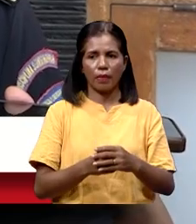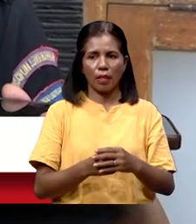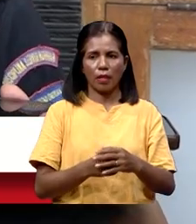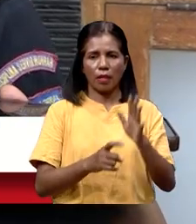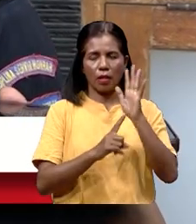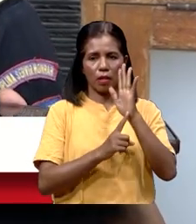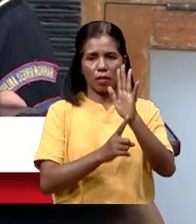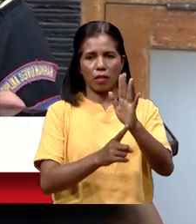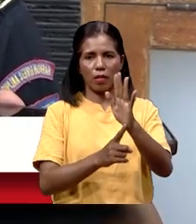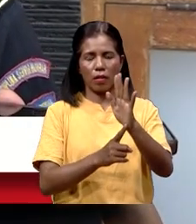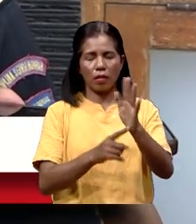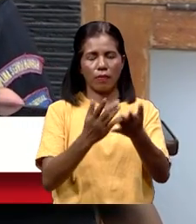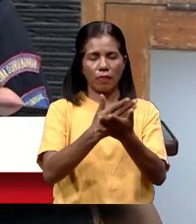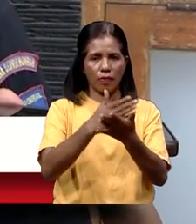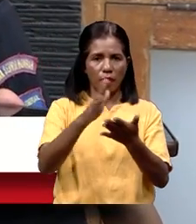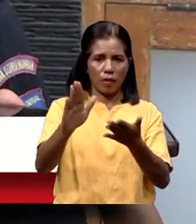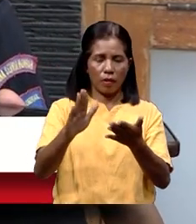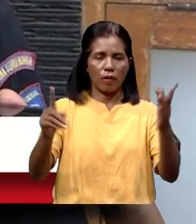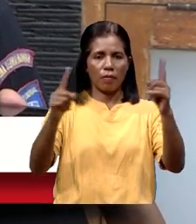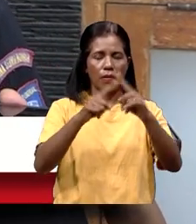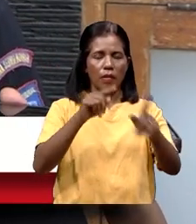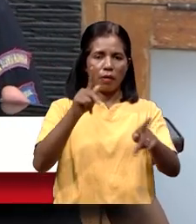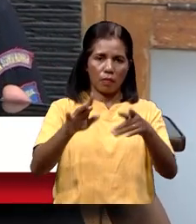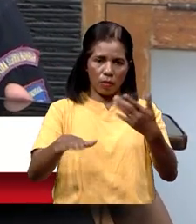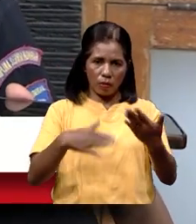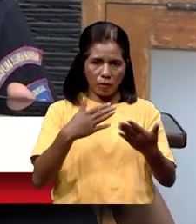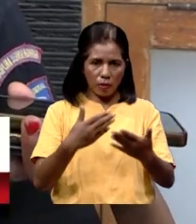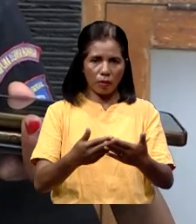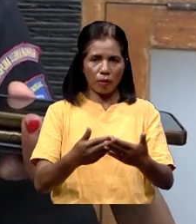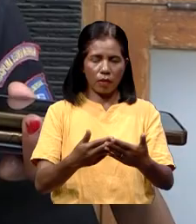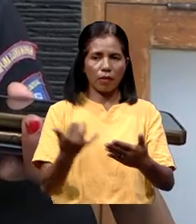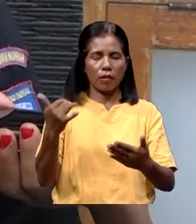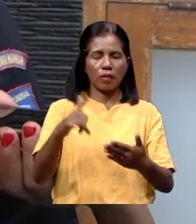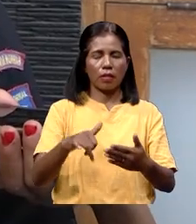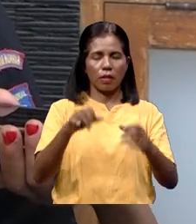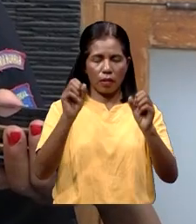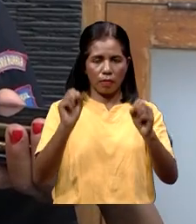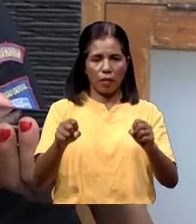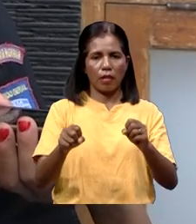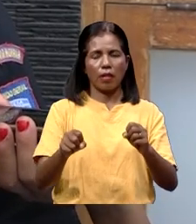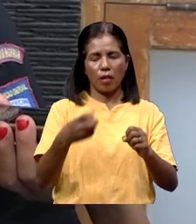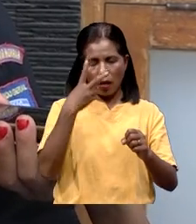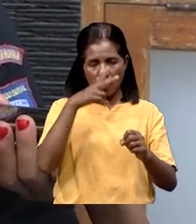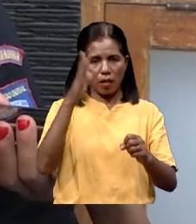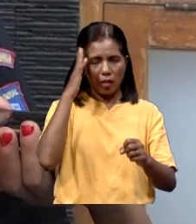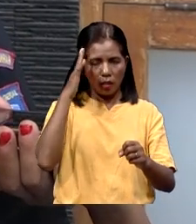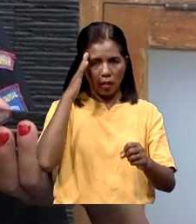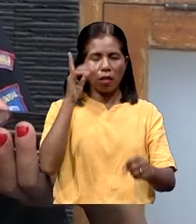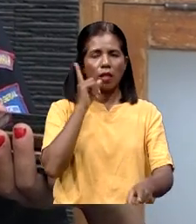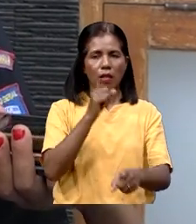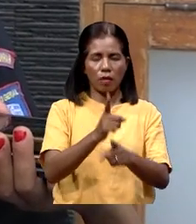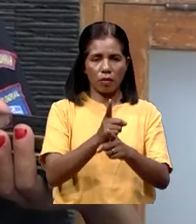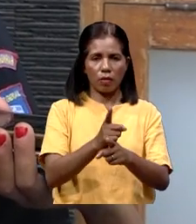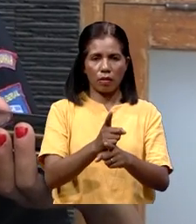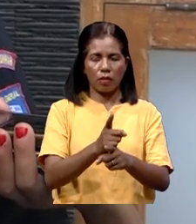transmite o fahe ba iha itania comunidade sira sira consumi o qualidade los